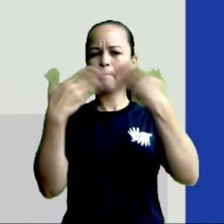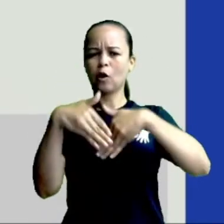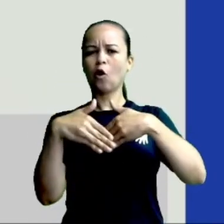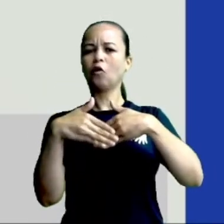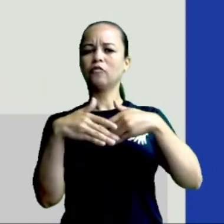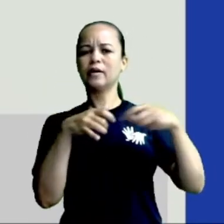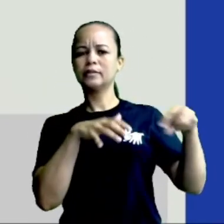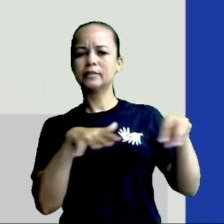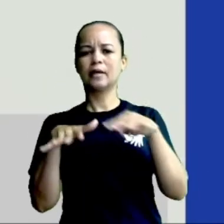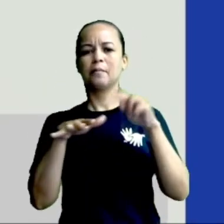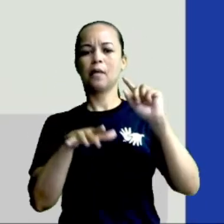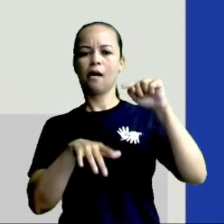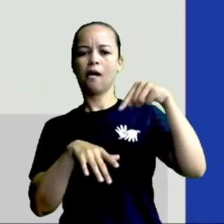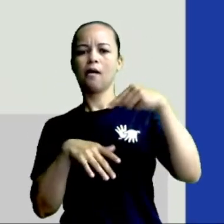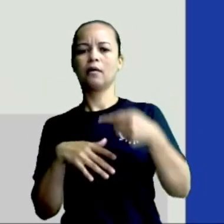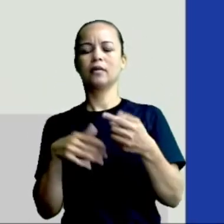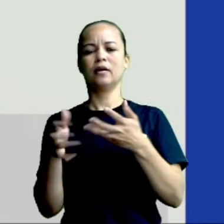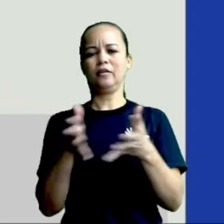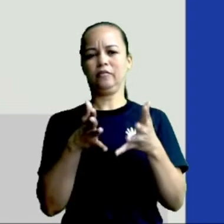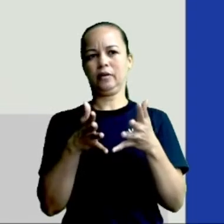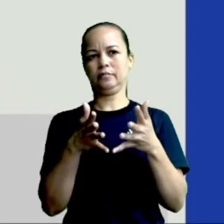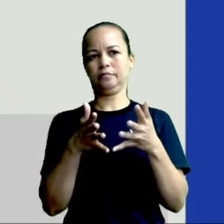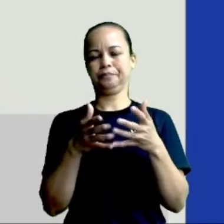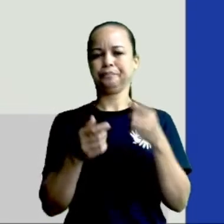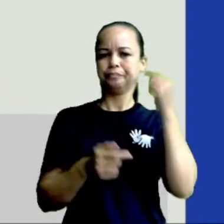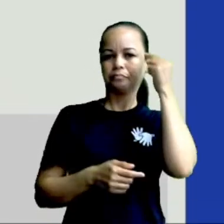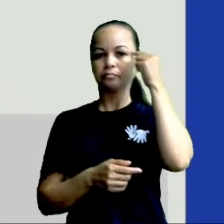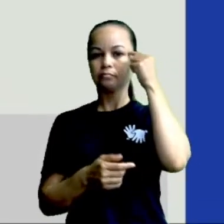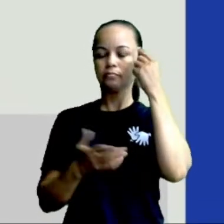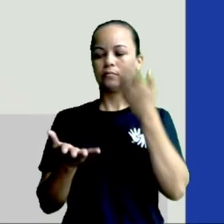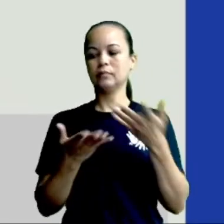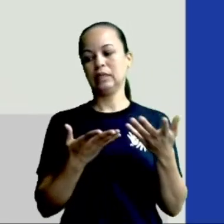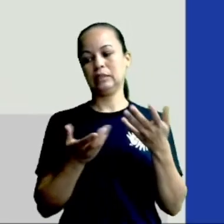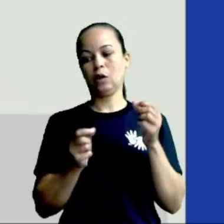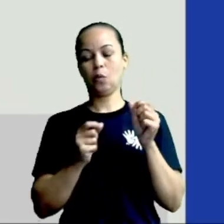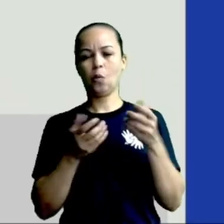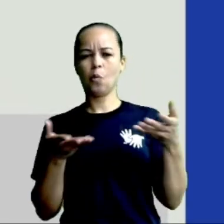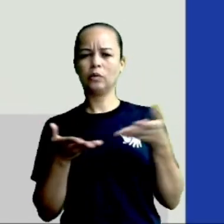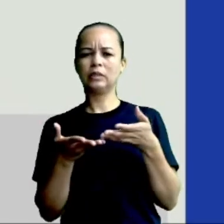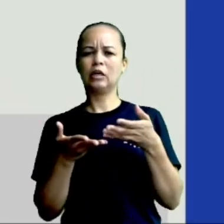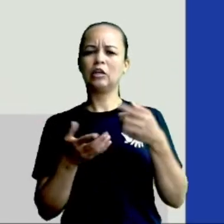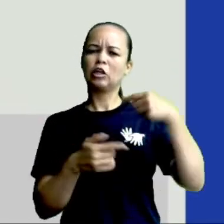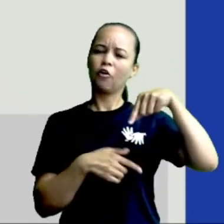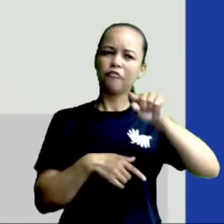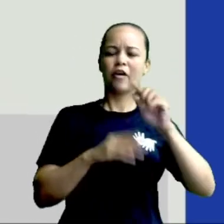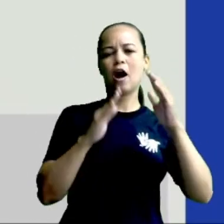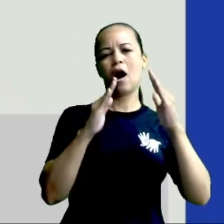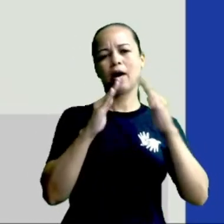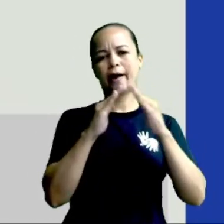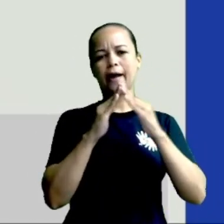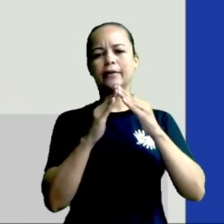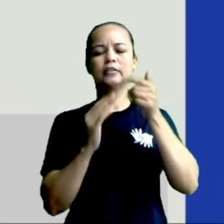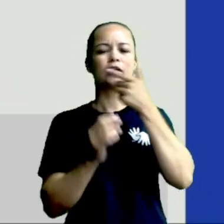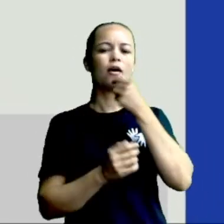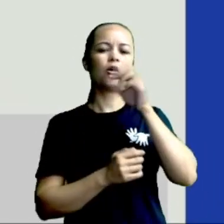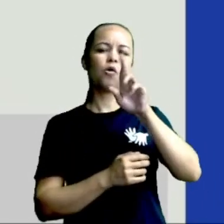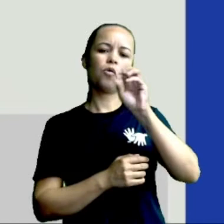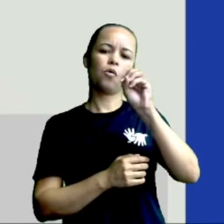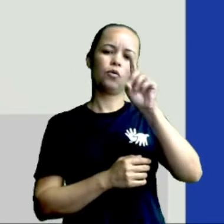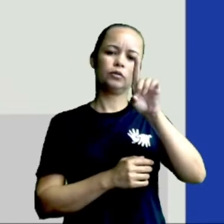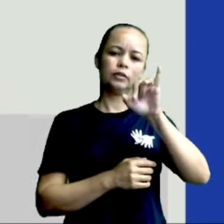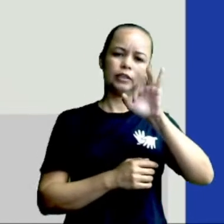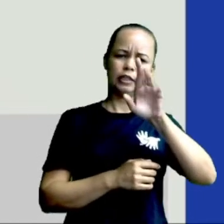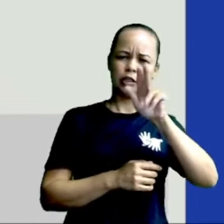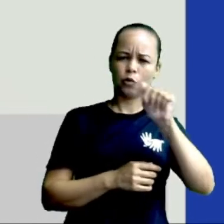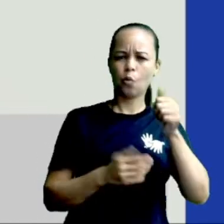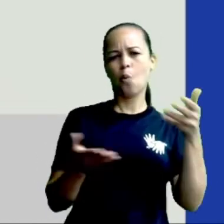vai ter. Talvez vá hoje à casa do Rodrigo. Talvez, né? Não é uma afirmação, é uma dúvida. Aparentemente, não